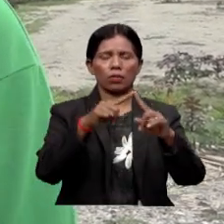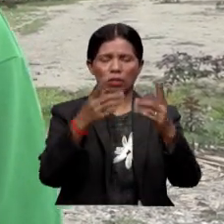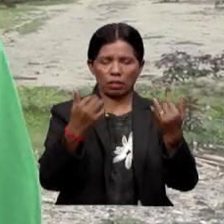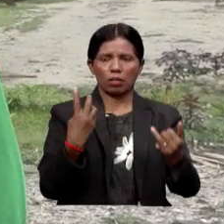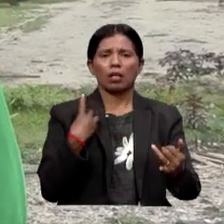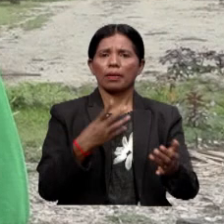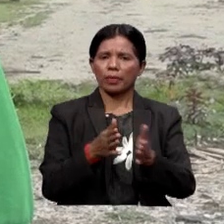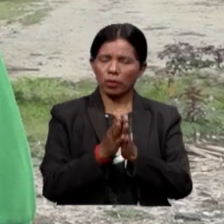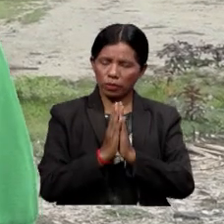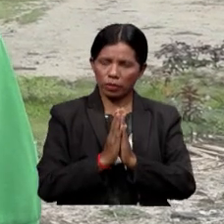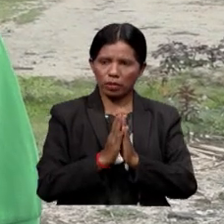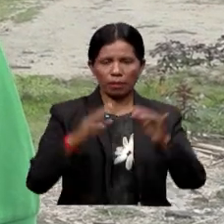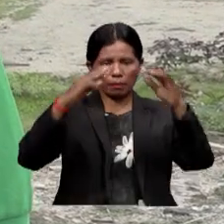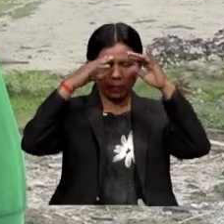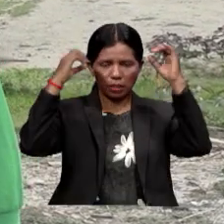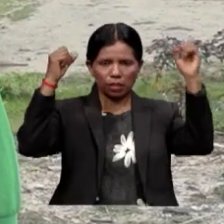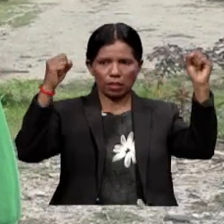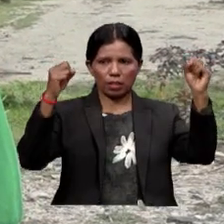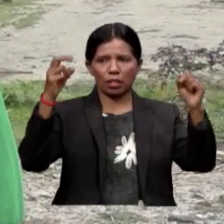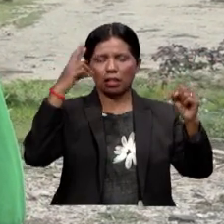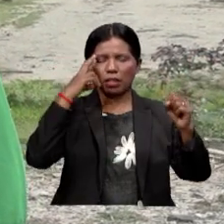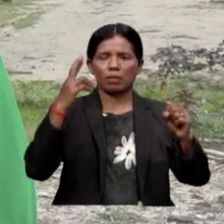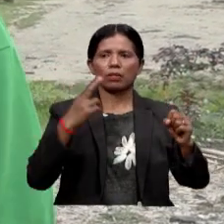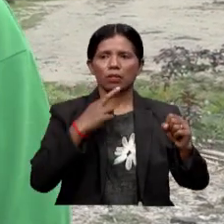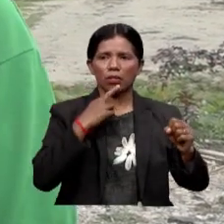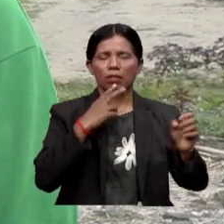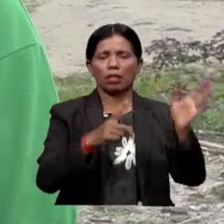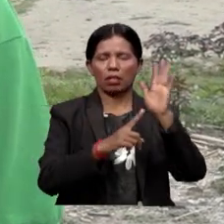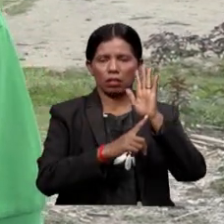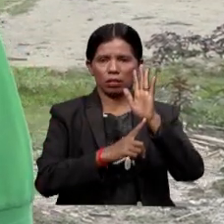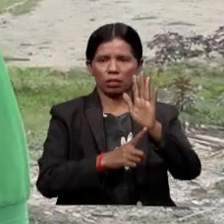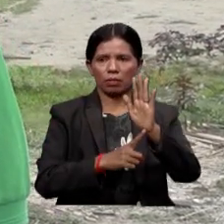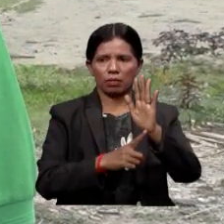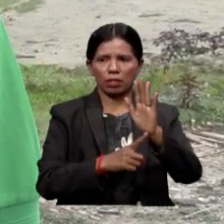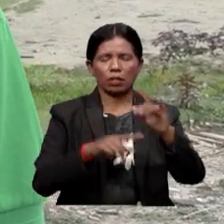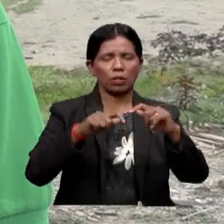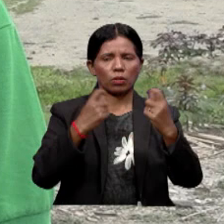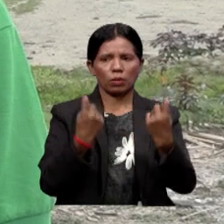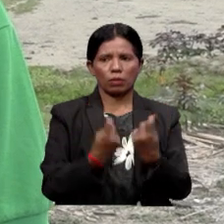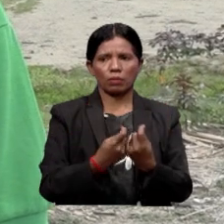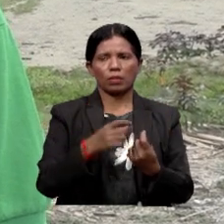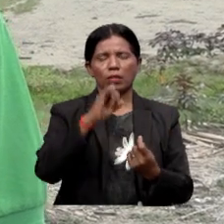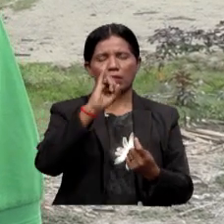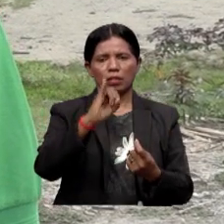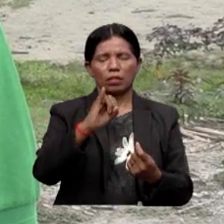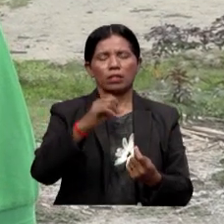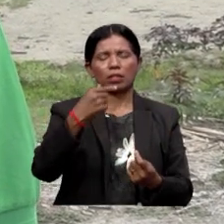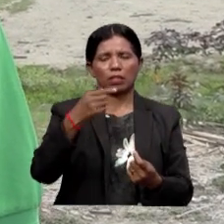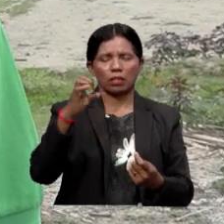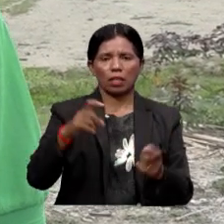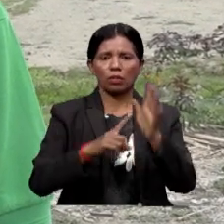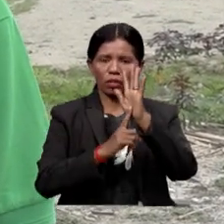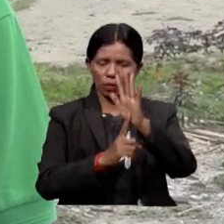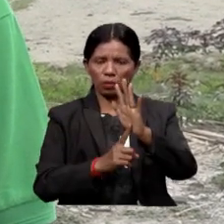husu, Suzelensi Presidenti, Jose Saram Sorta hodi hatoba, tim, atu fo hatene, filafali